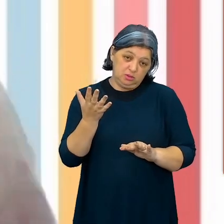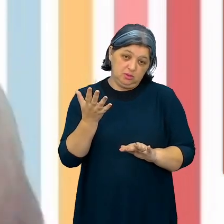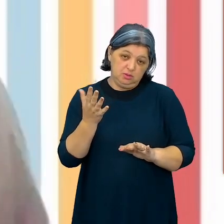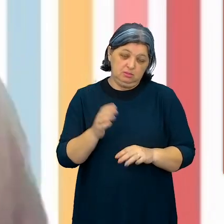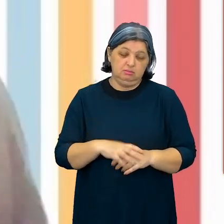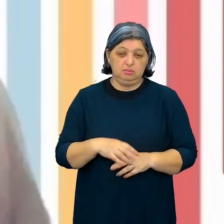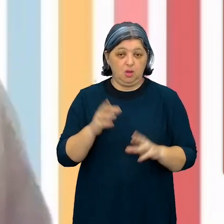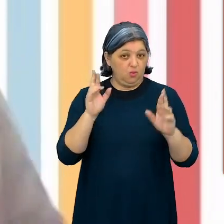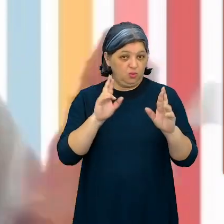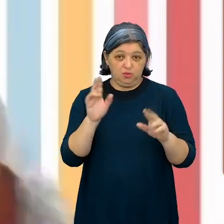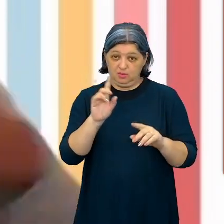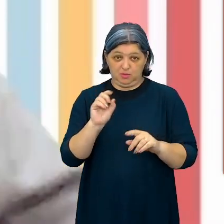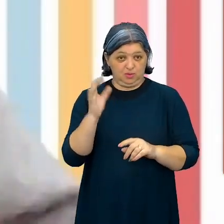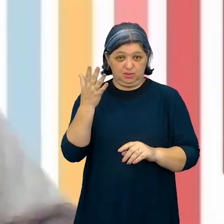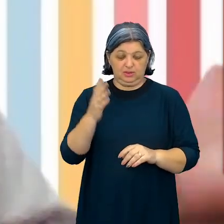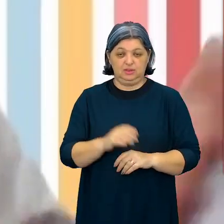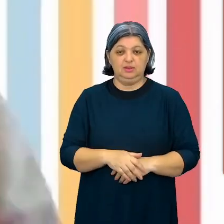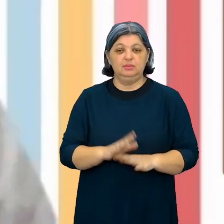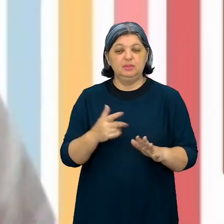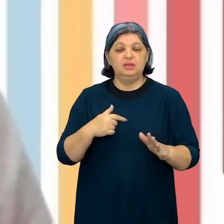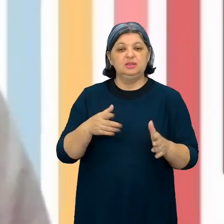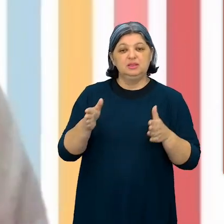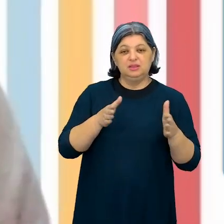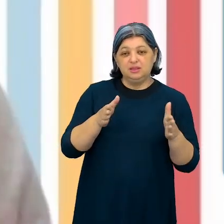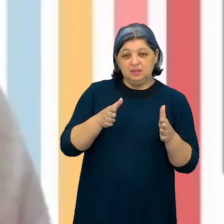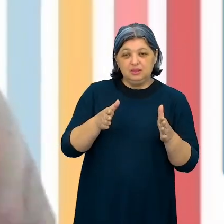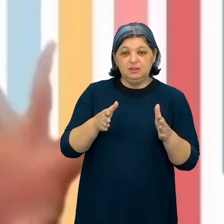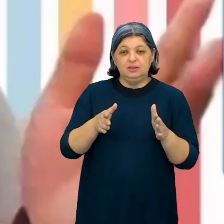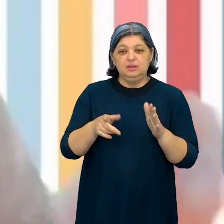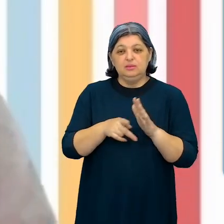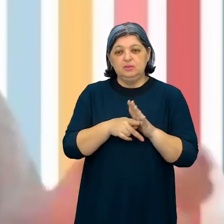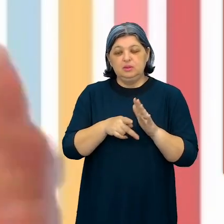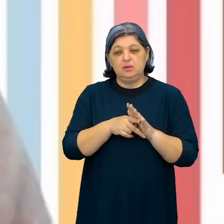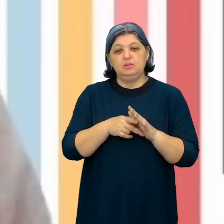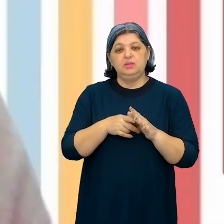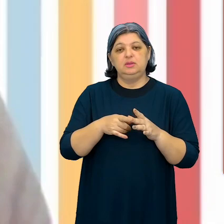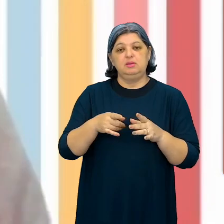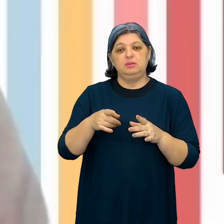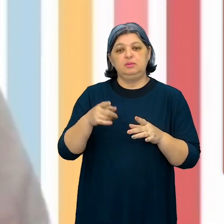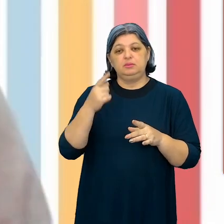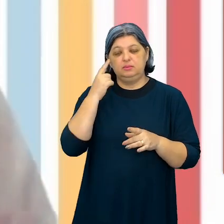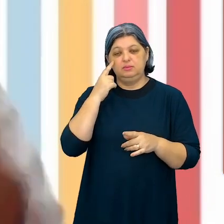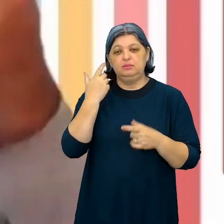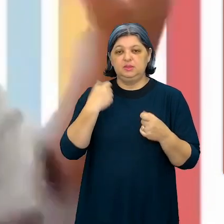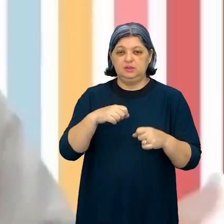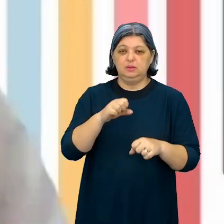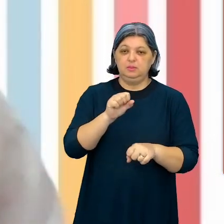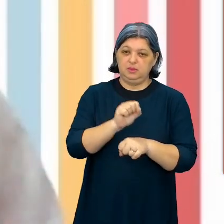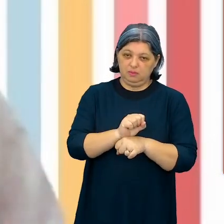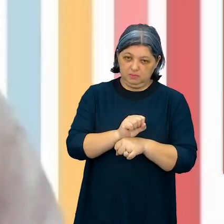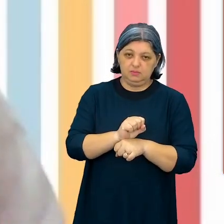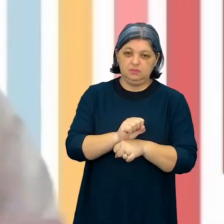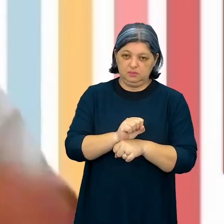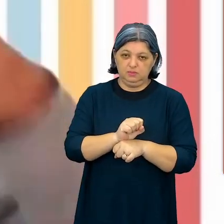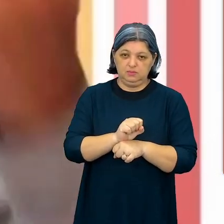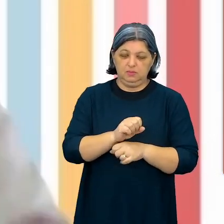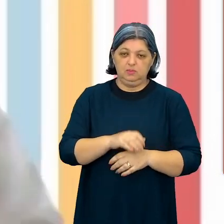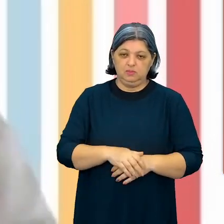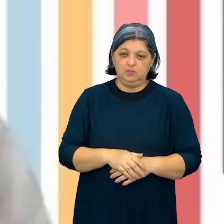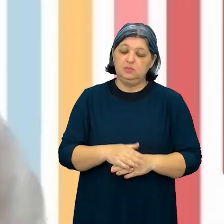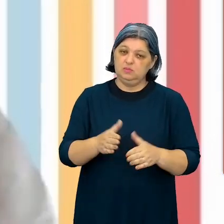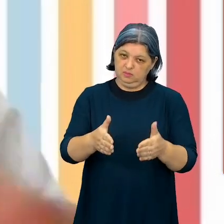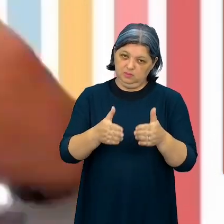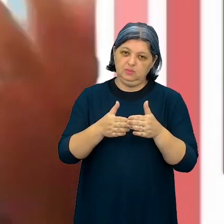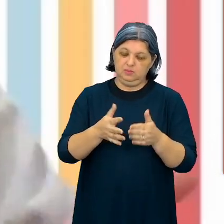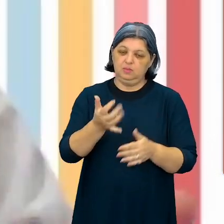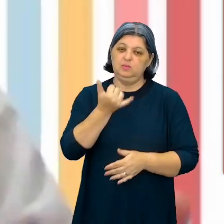não tô torcendo para não mas que no meio da transmissão aí seja necessário interromper o áudio por alguns instantes Então